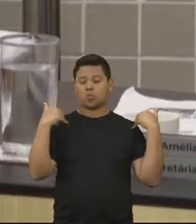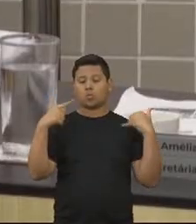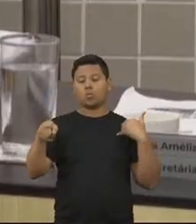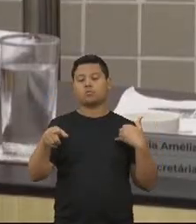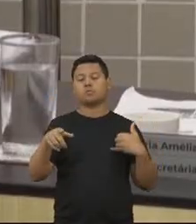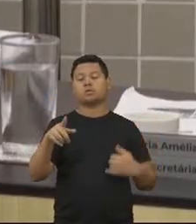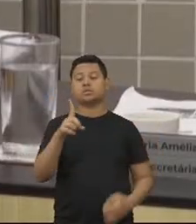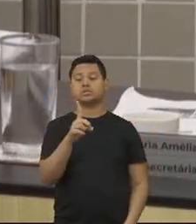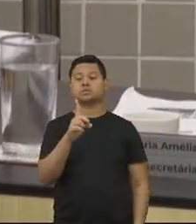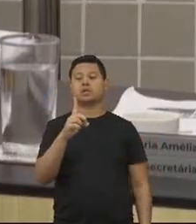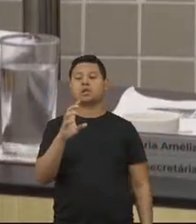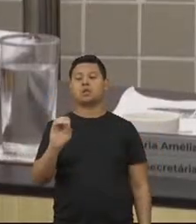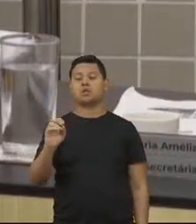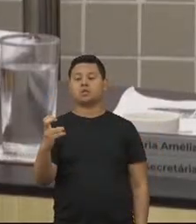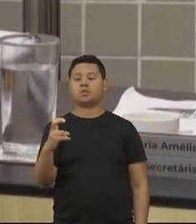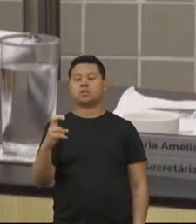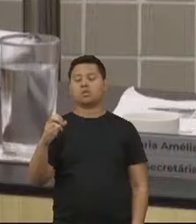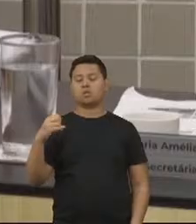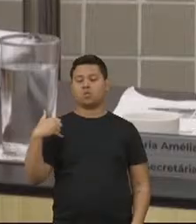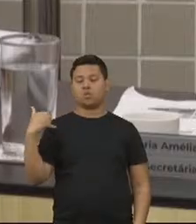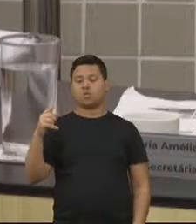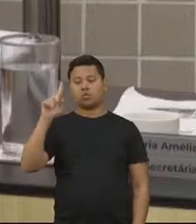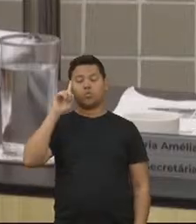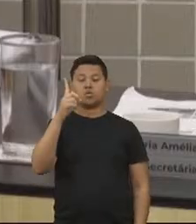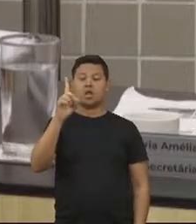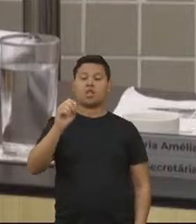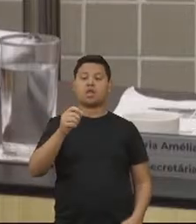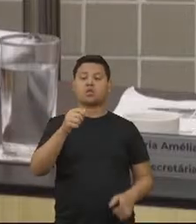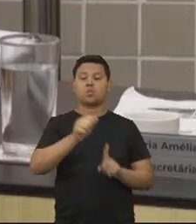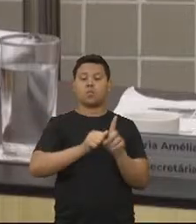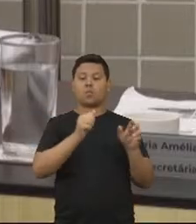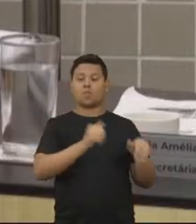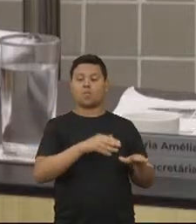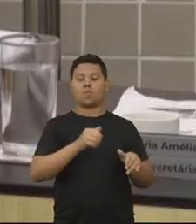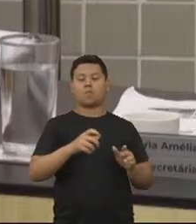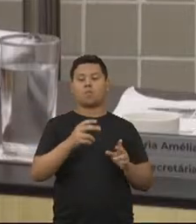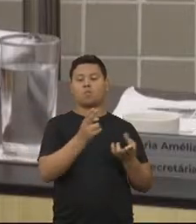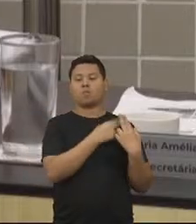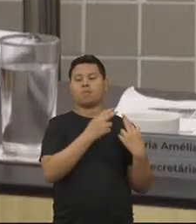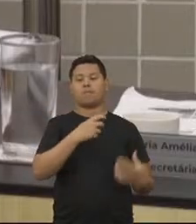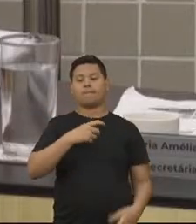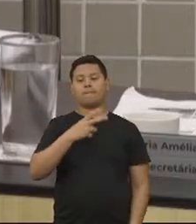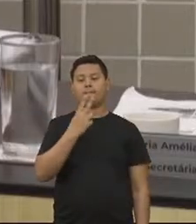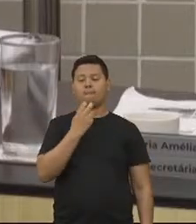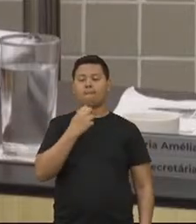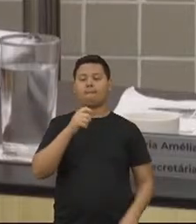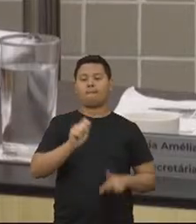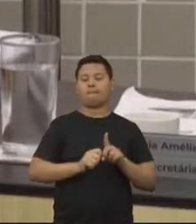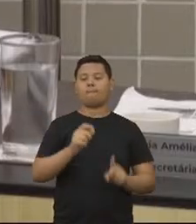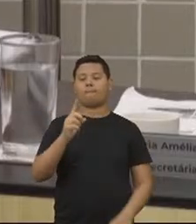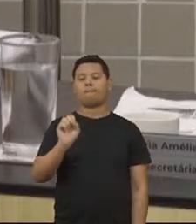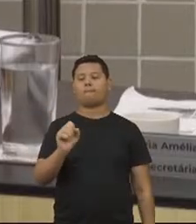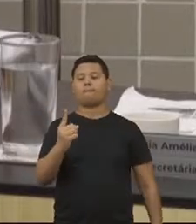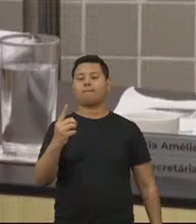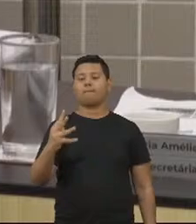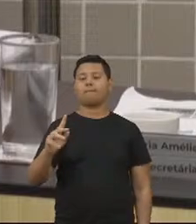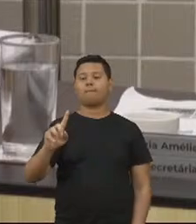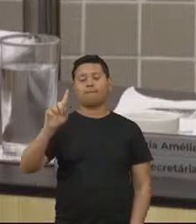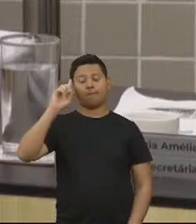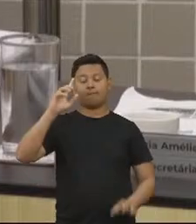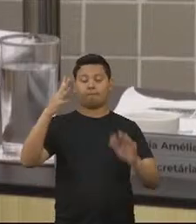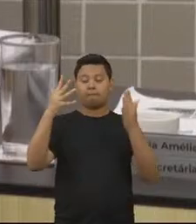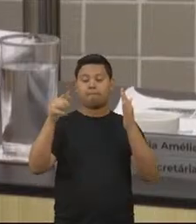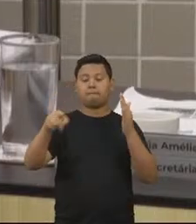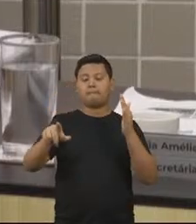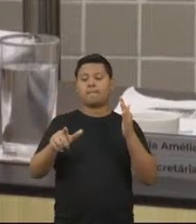de 105 anos no dia 10 de setembro, autoria Valmir do Parque Meia Lua. Moção 814, Moção